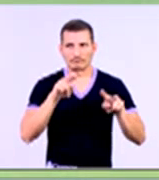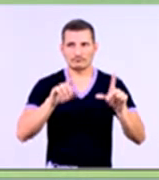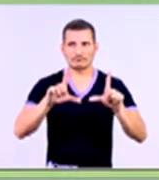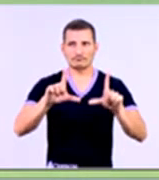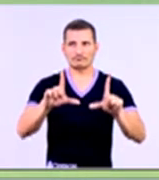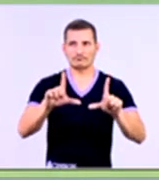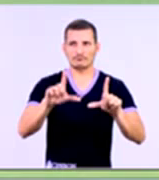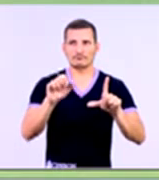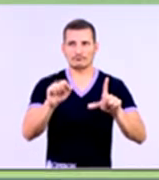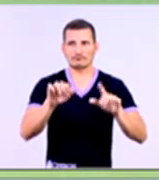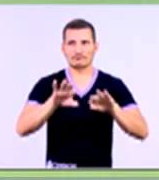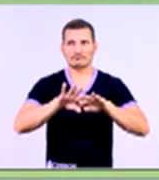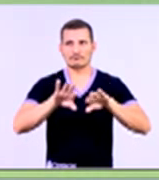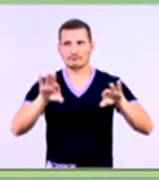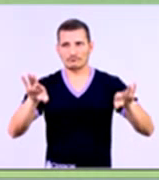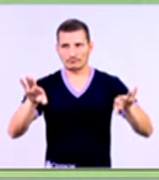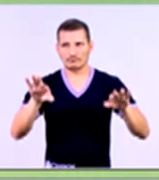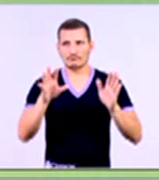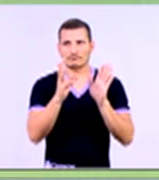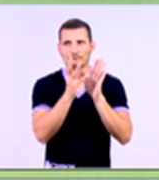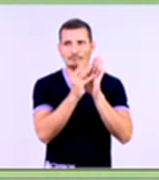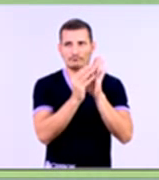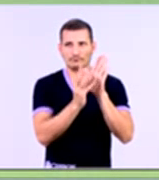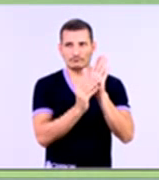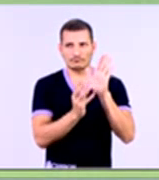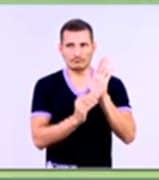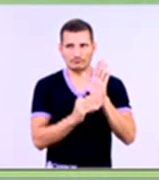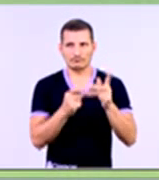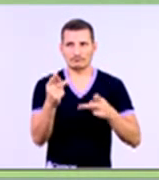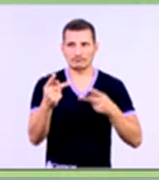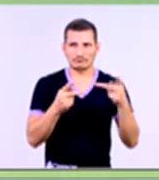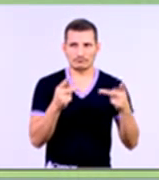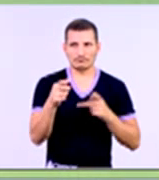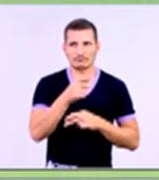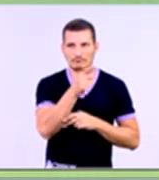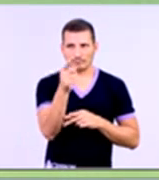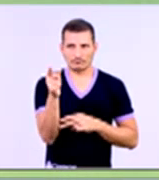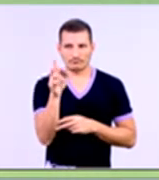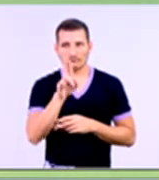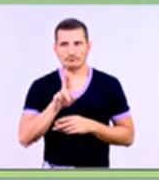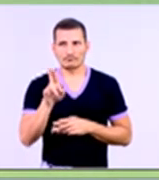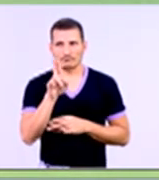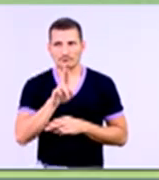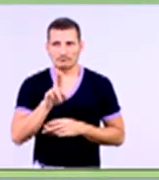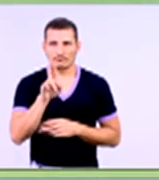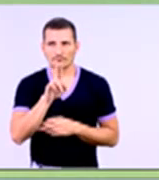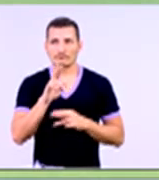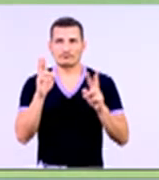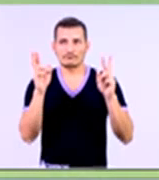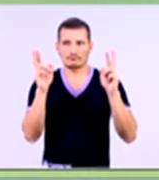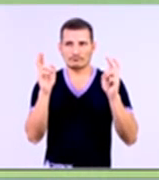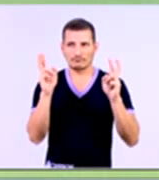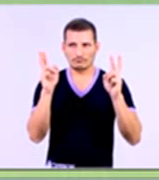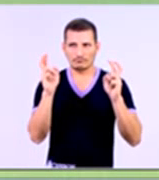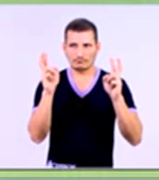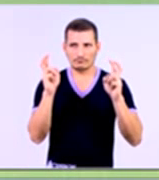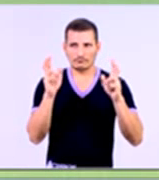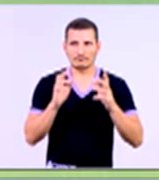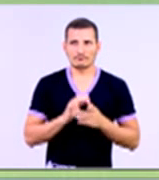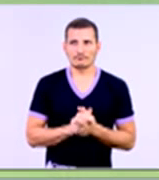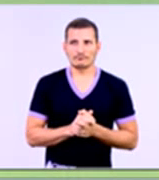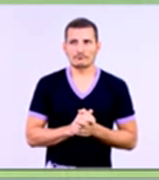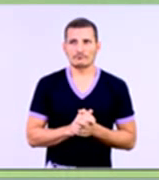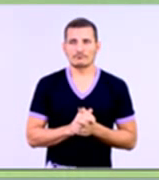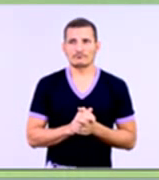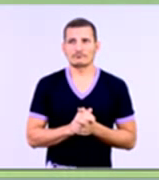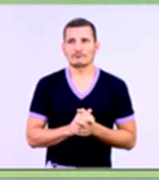servir para separar conteúdo nos projetos que vocês estão utilizando, com título e com